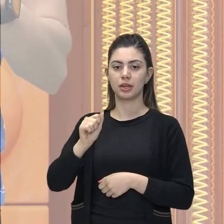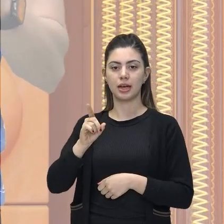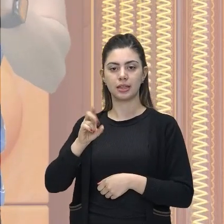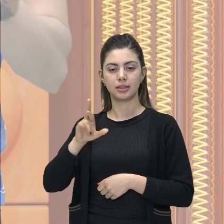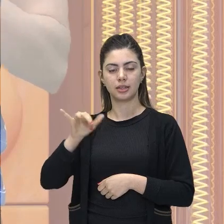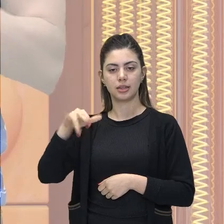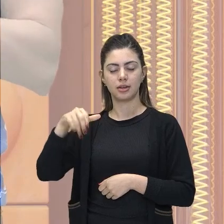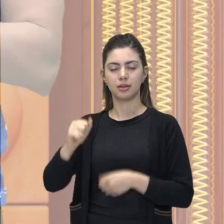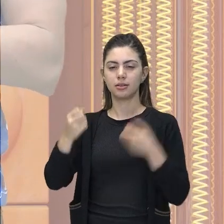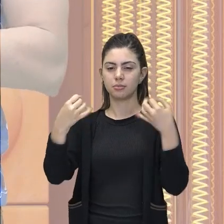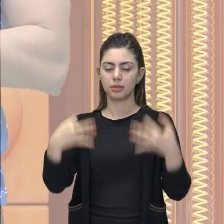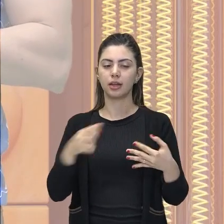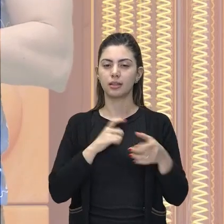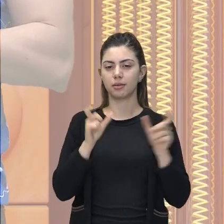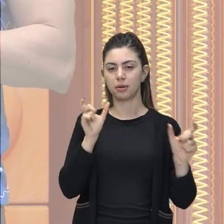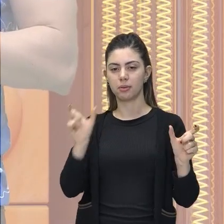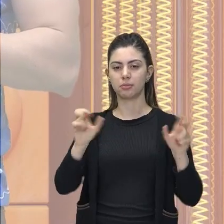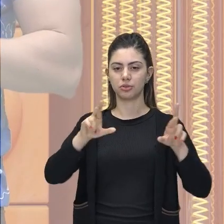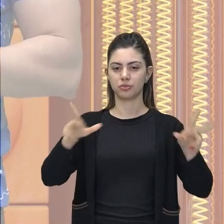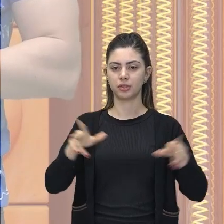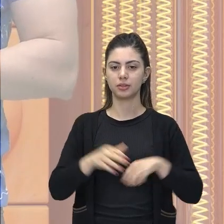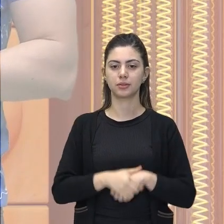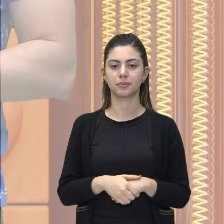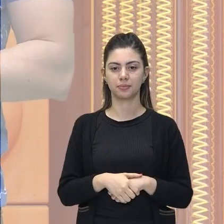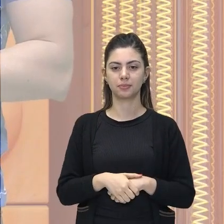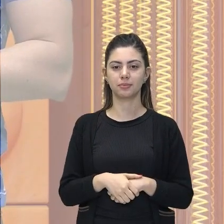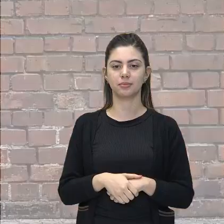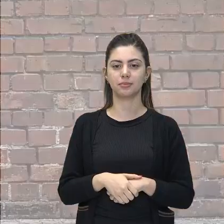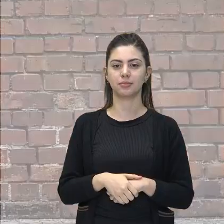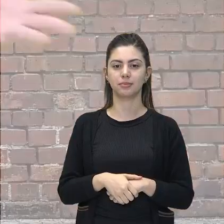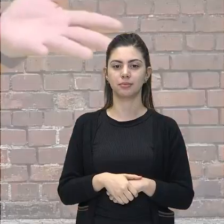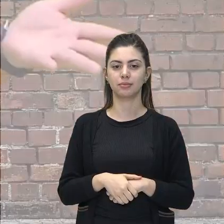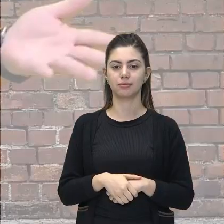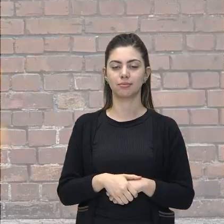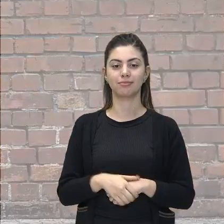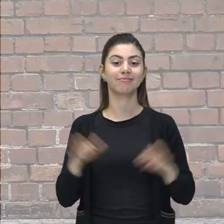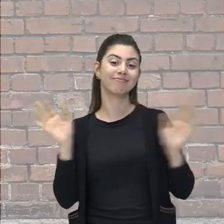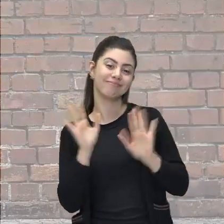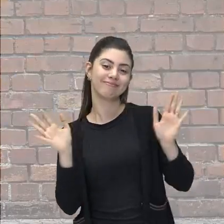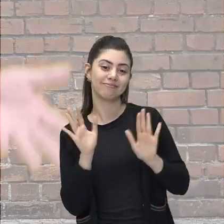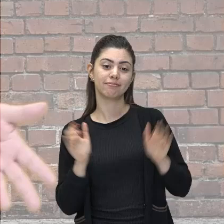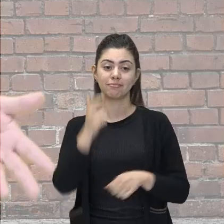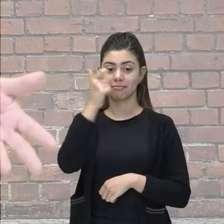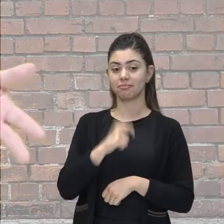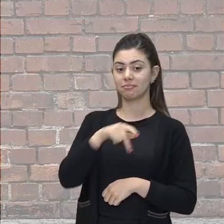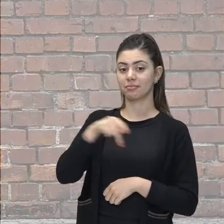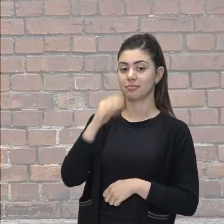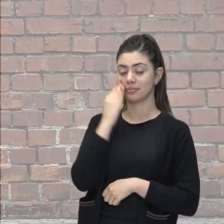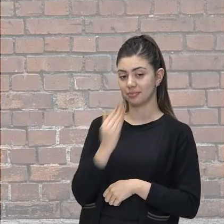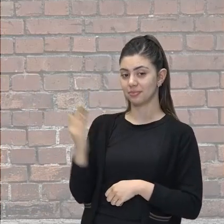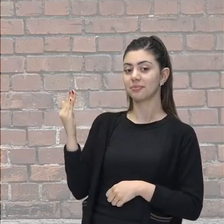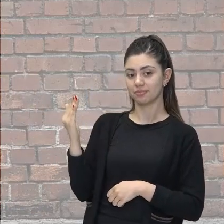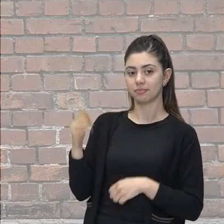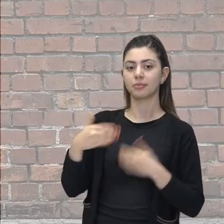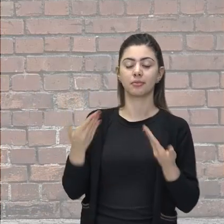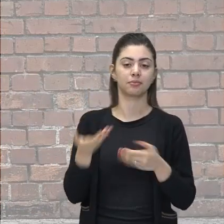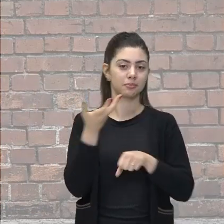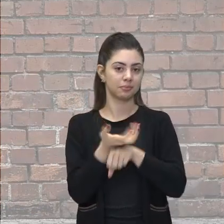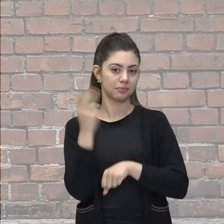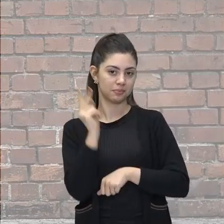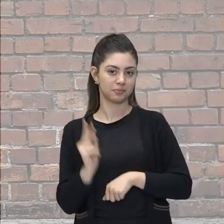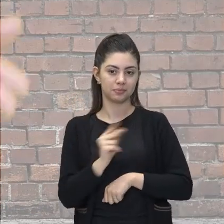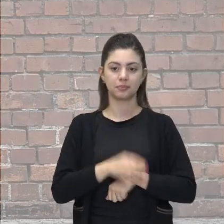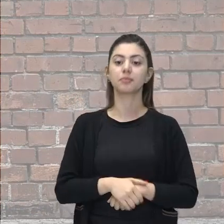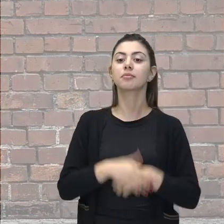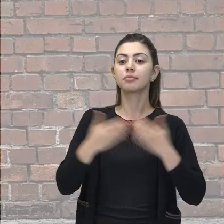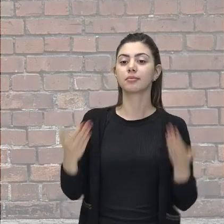são as principais diferenças. Acompanhem comigo. Olá, queridos. Eu sou a professora Adriana Cabral, do Componente de História,